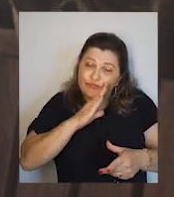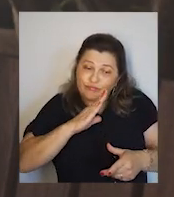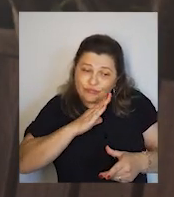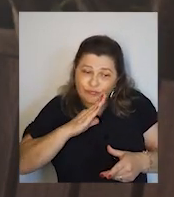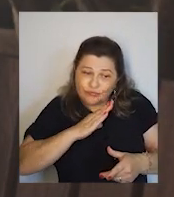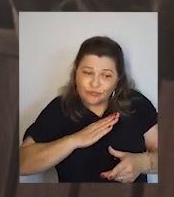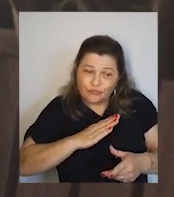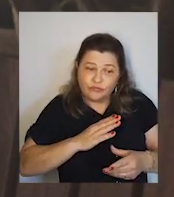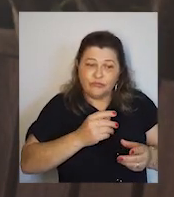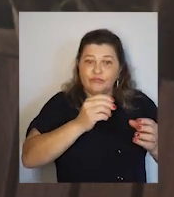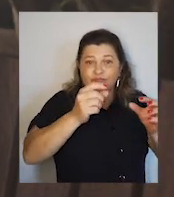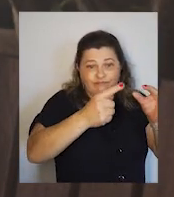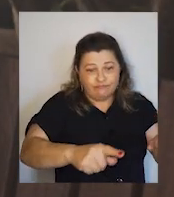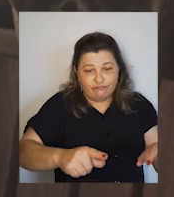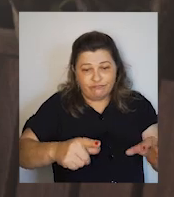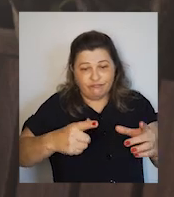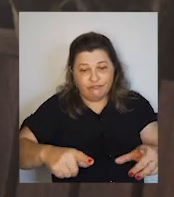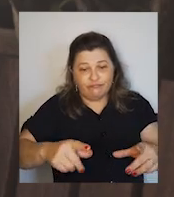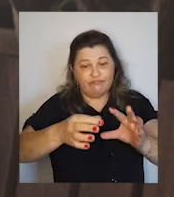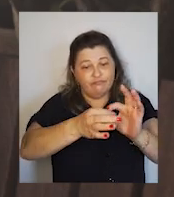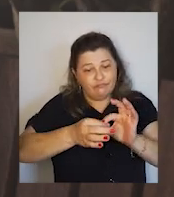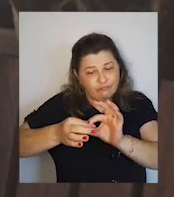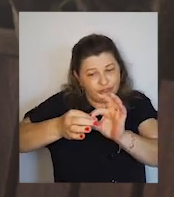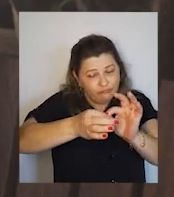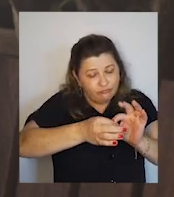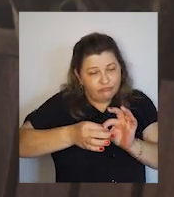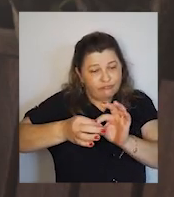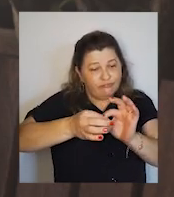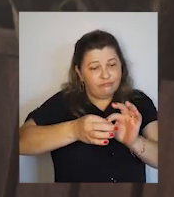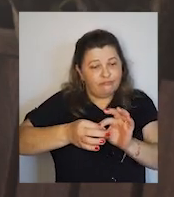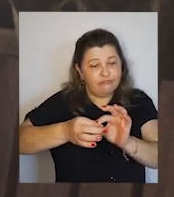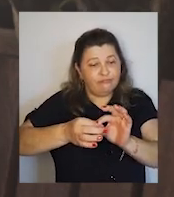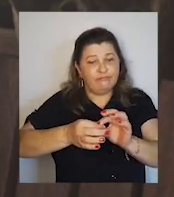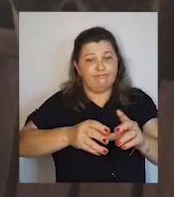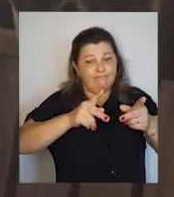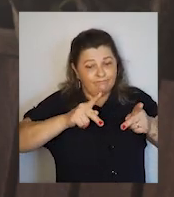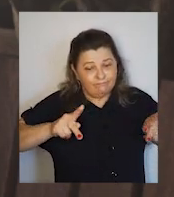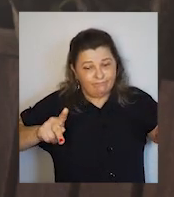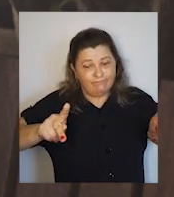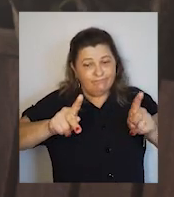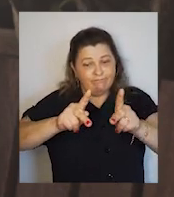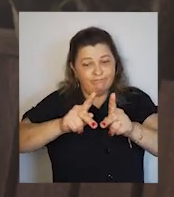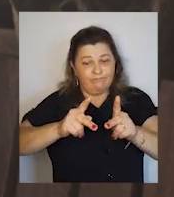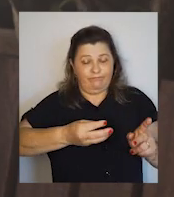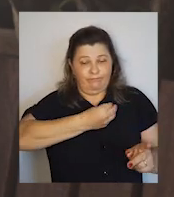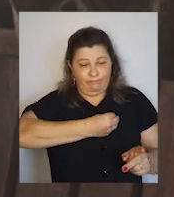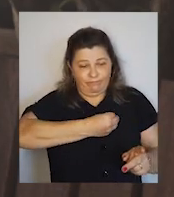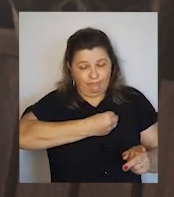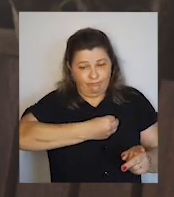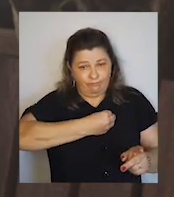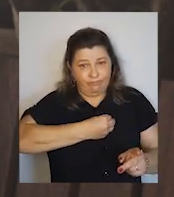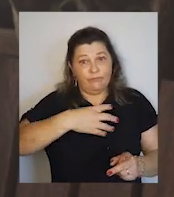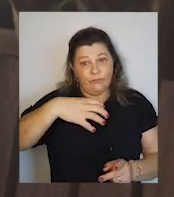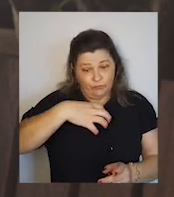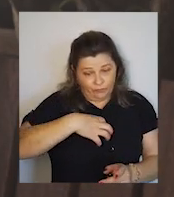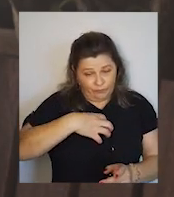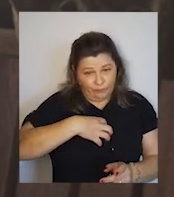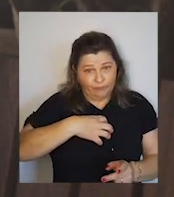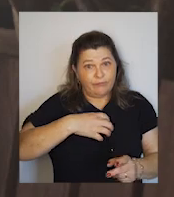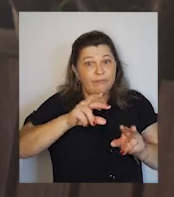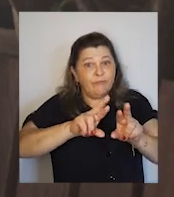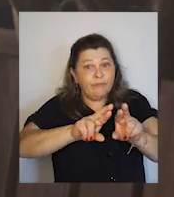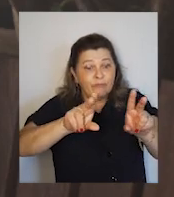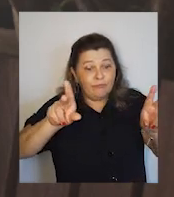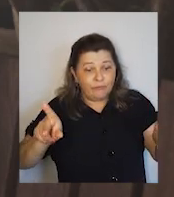mesmo, cada território, cada contexto, cada população vivenciou, foi atingida de uma maneira